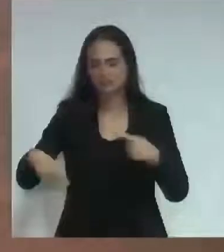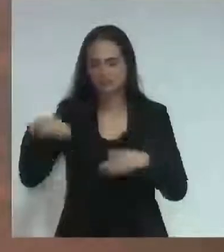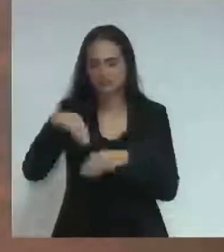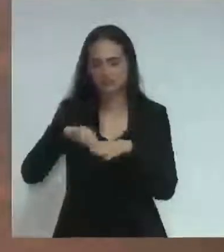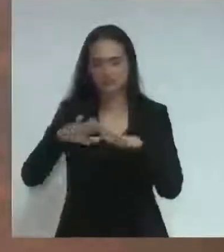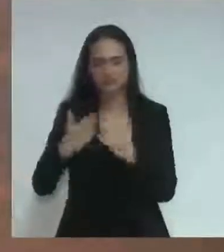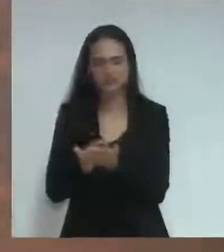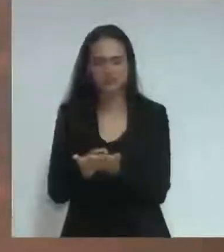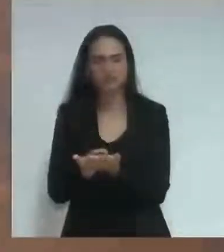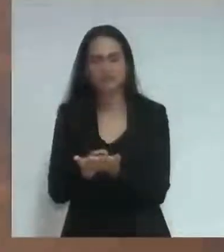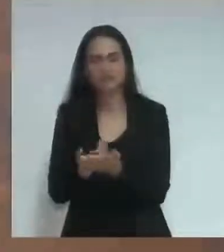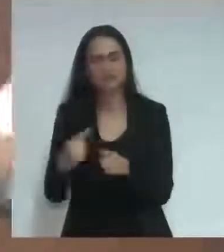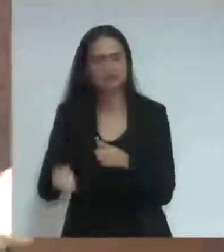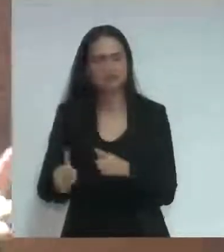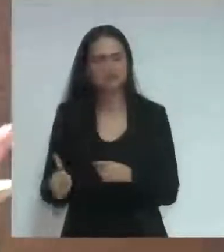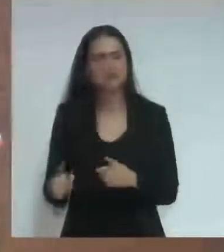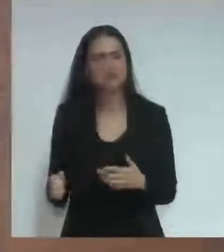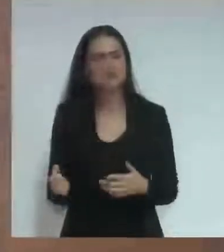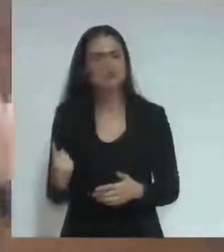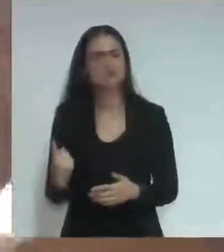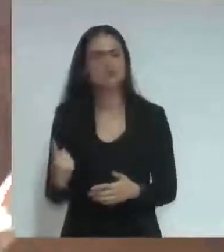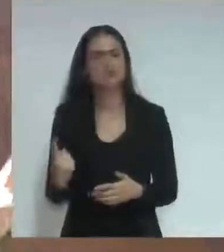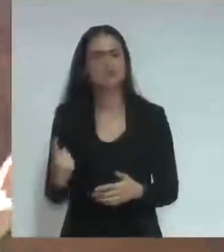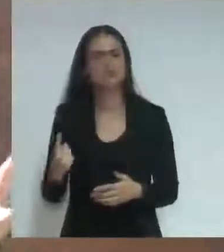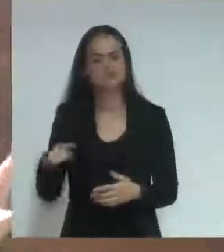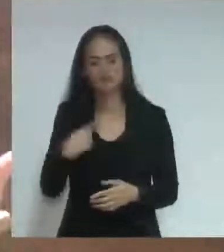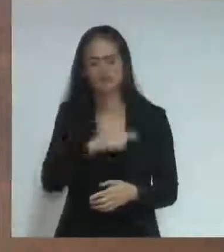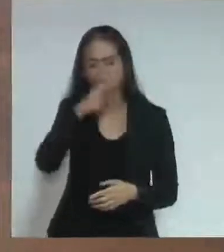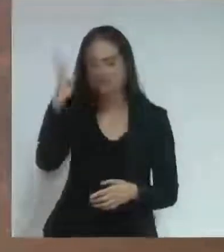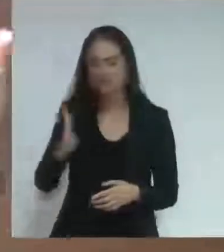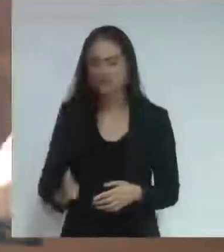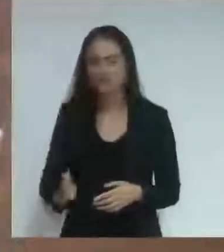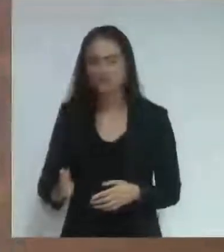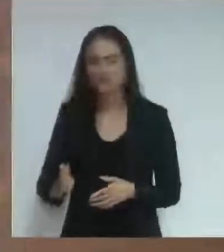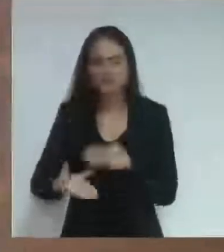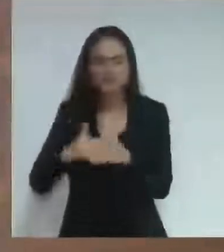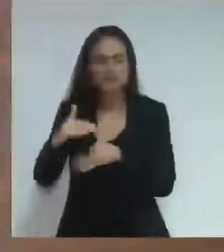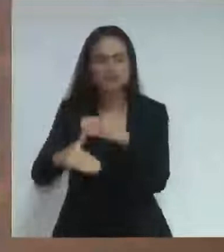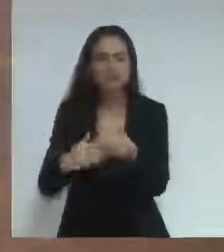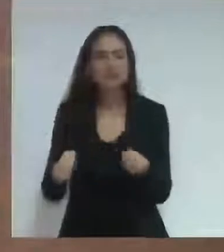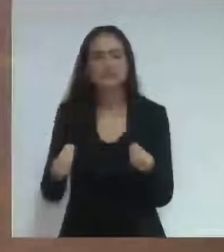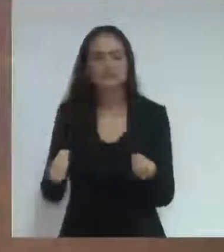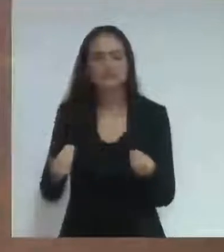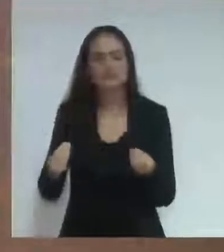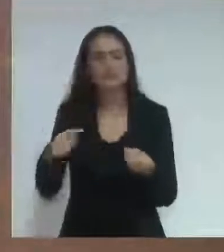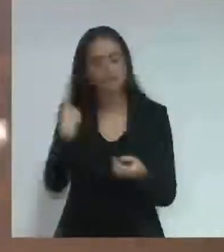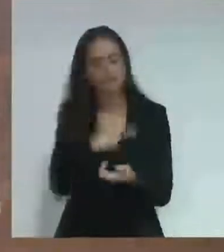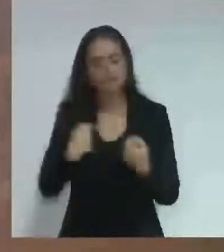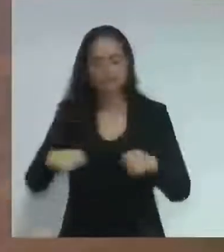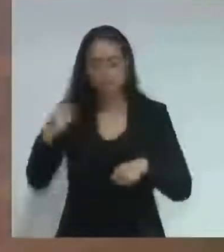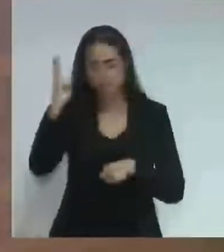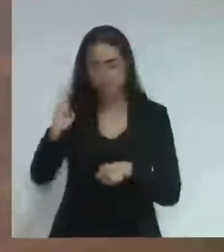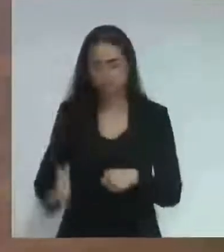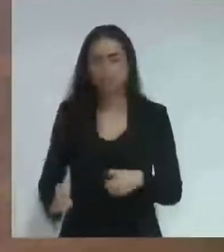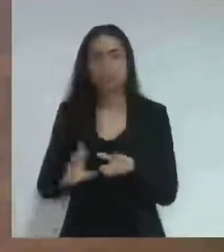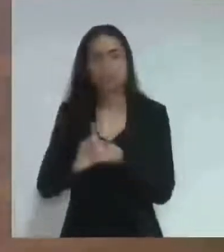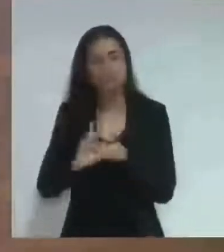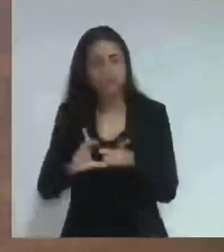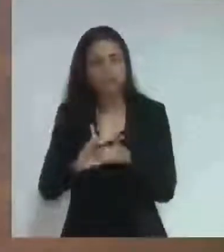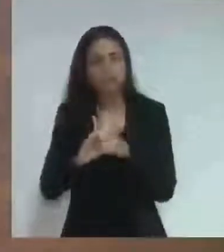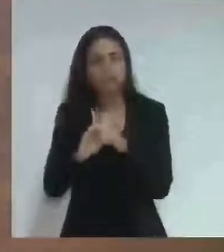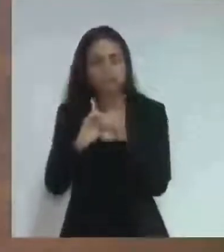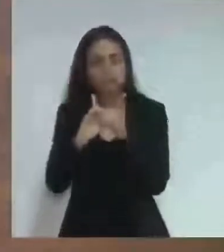nas classes de aula. Então, imagina, gente, que país que nós vamos construir. Nós precisamos construir um país democrático. Seja quem ganhar, a